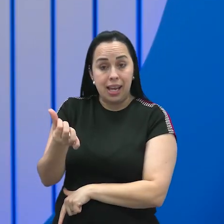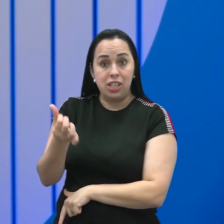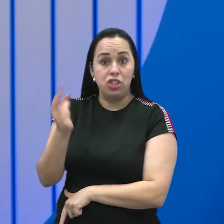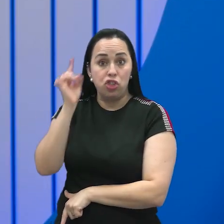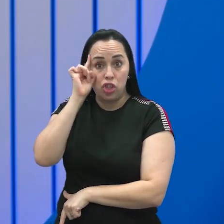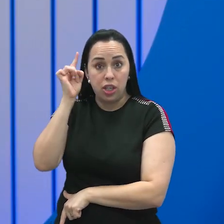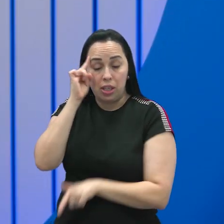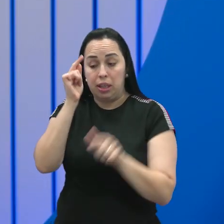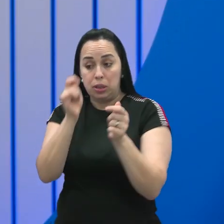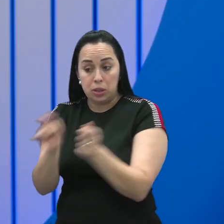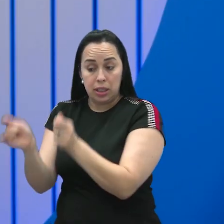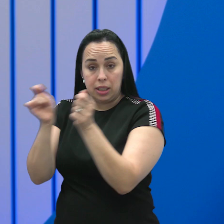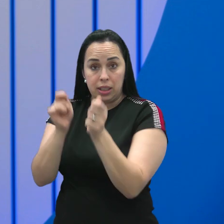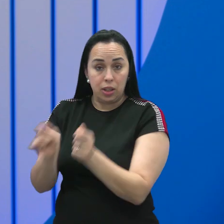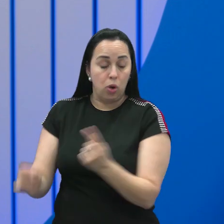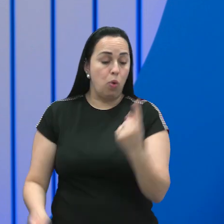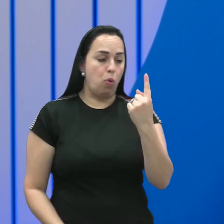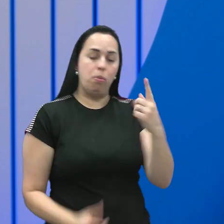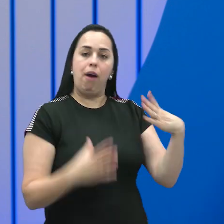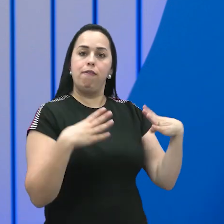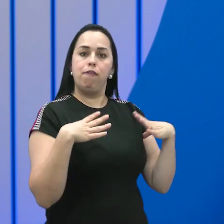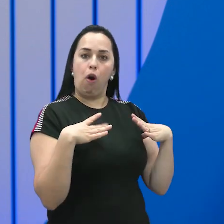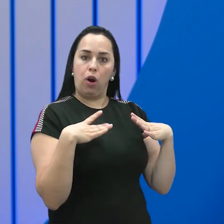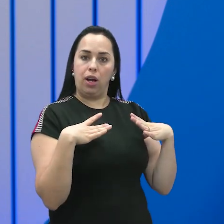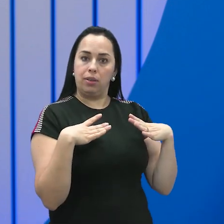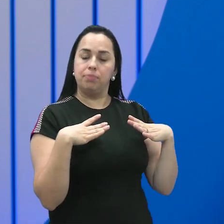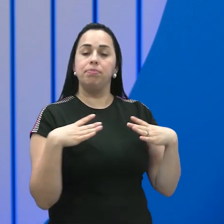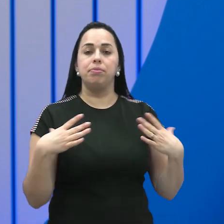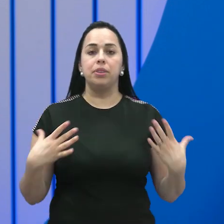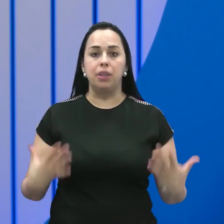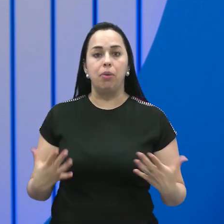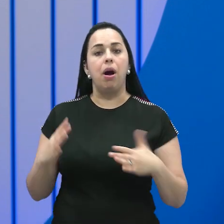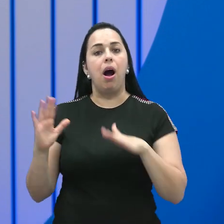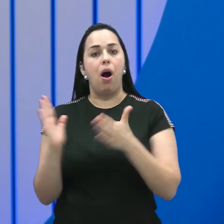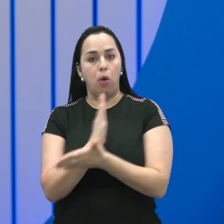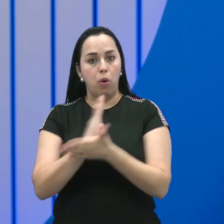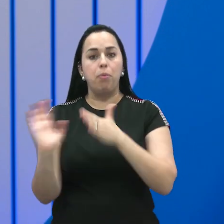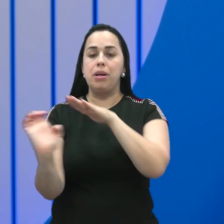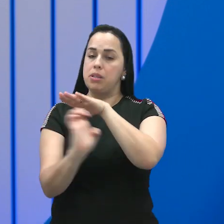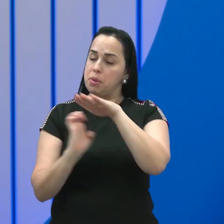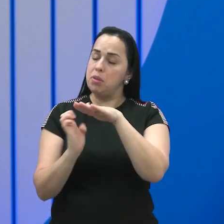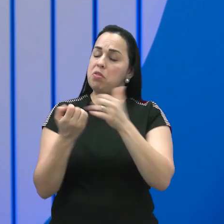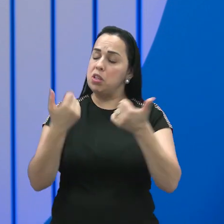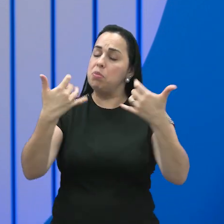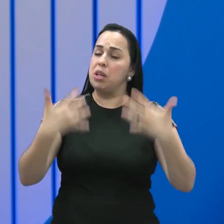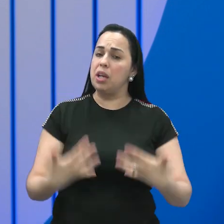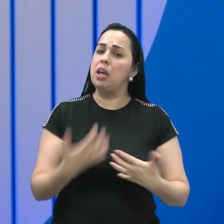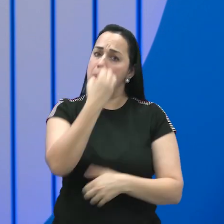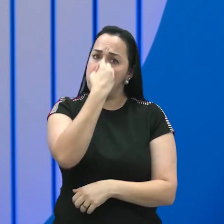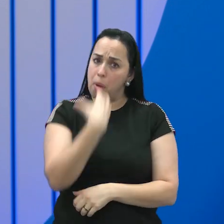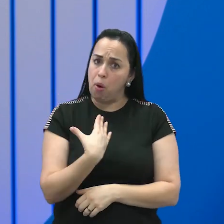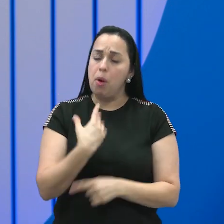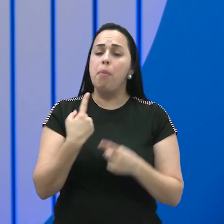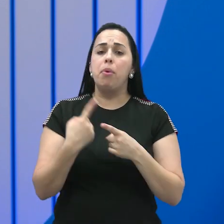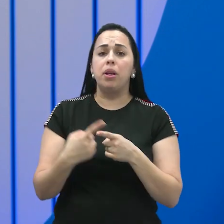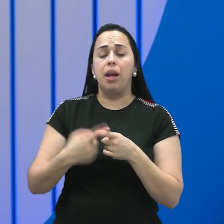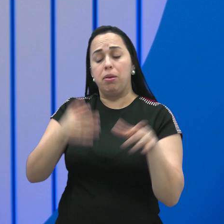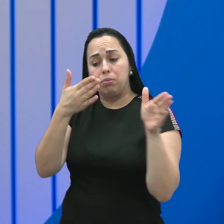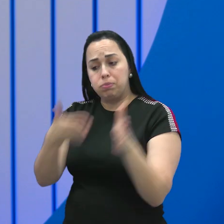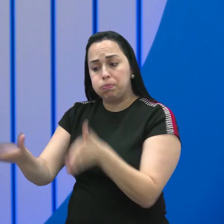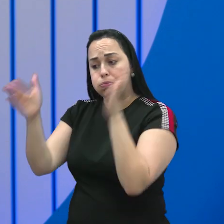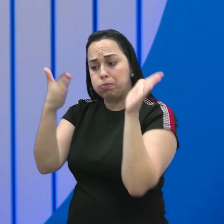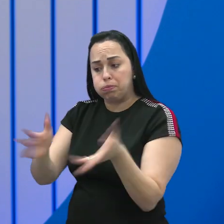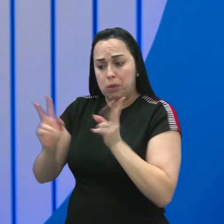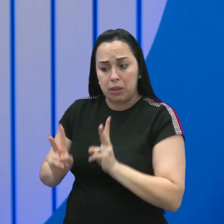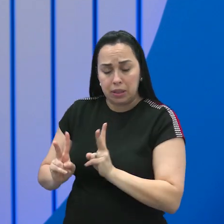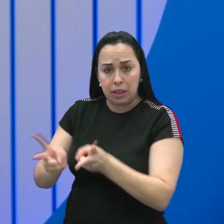atua 6 dias seguidos e tem direito a uma folga na semana. Empresas destacam benefícios como a operação contínua